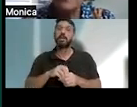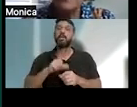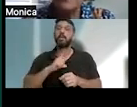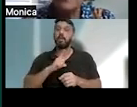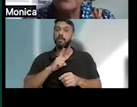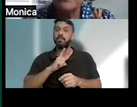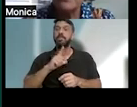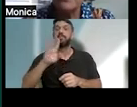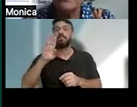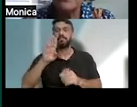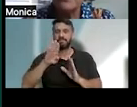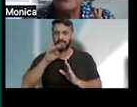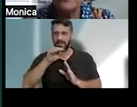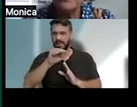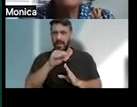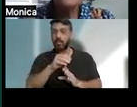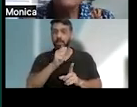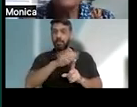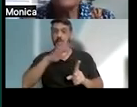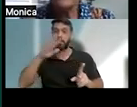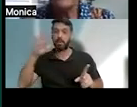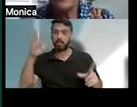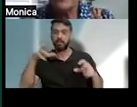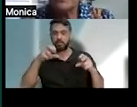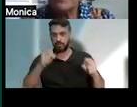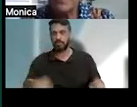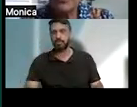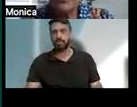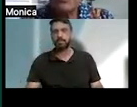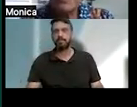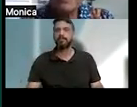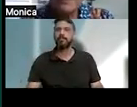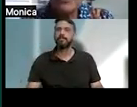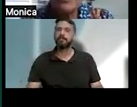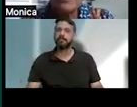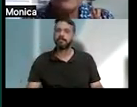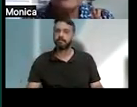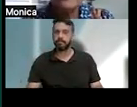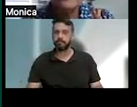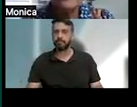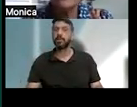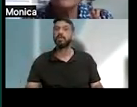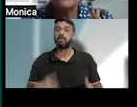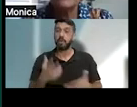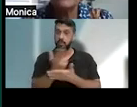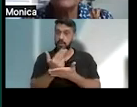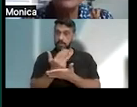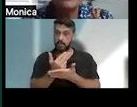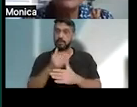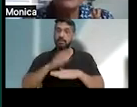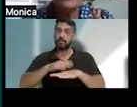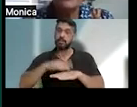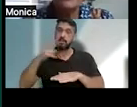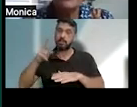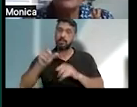brilhar no escuro. Né? E já com os desenhos que os alunos fizeram,